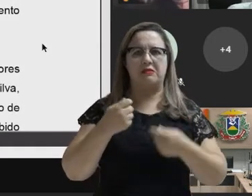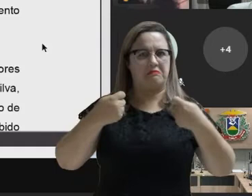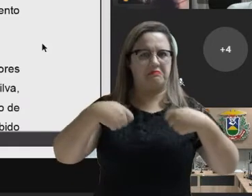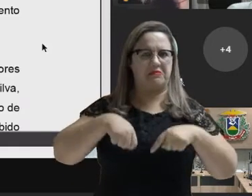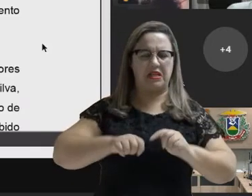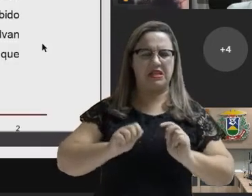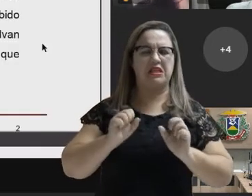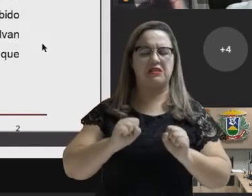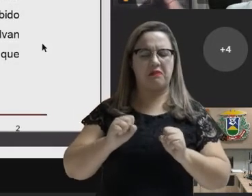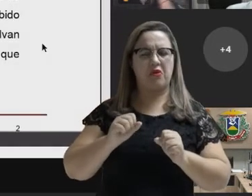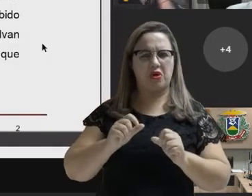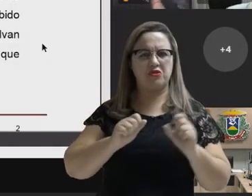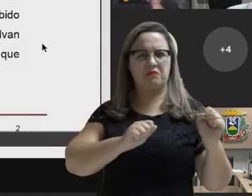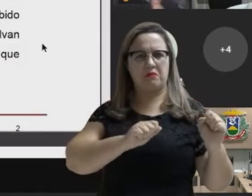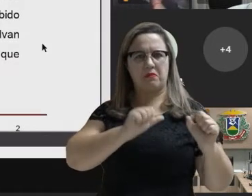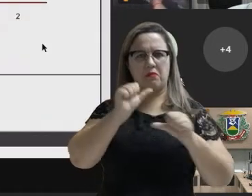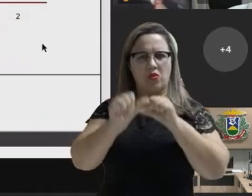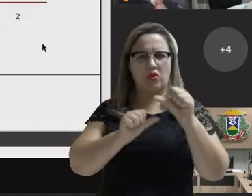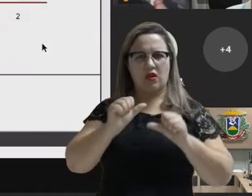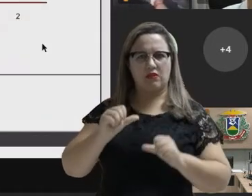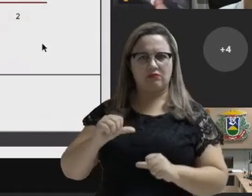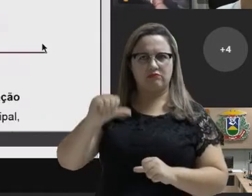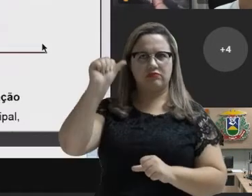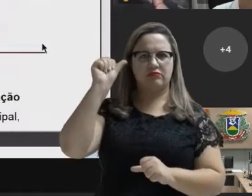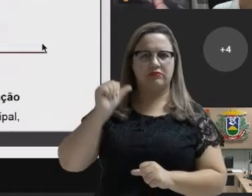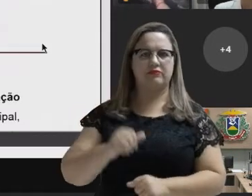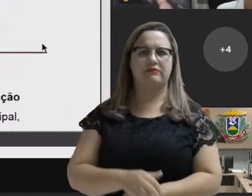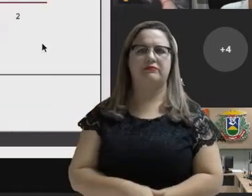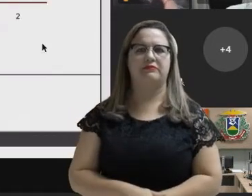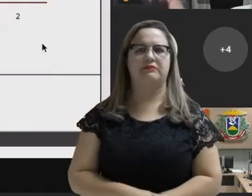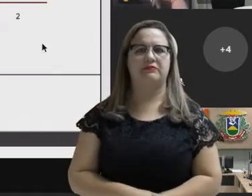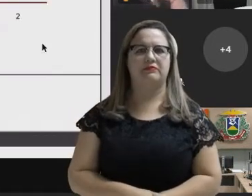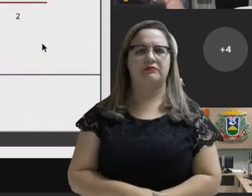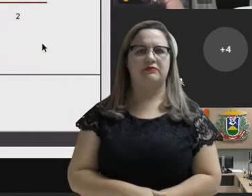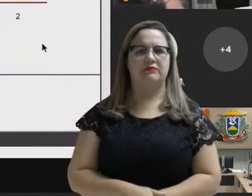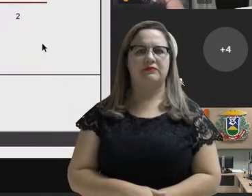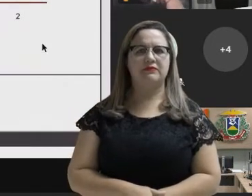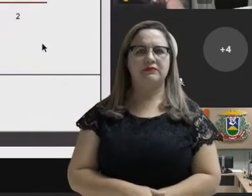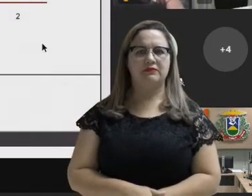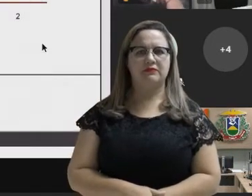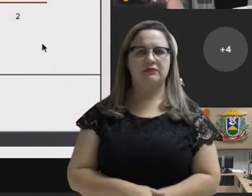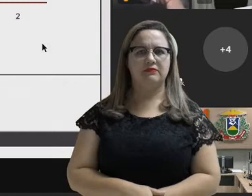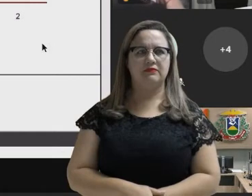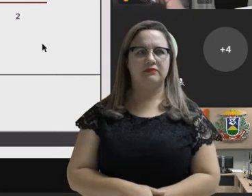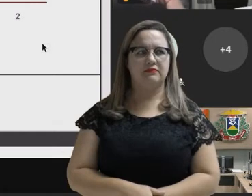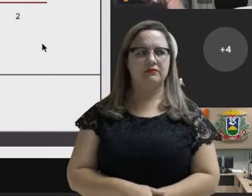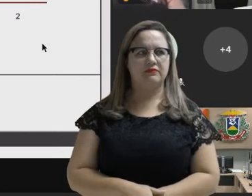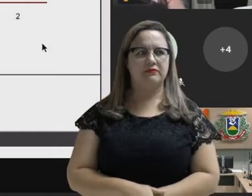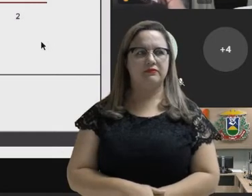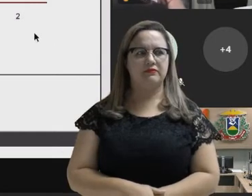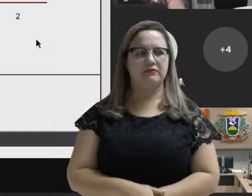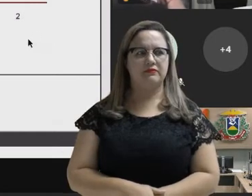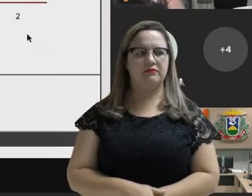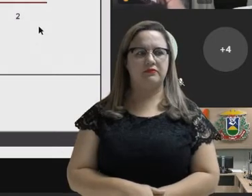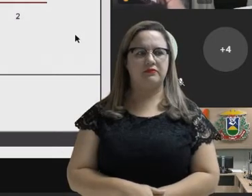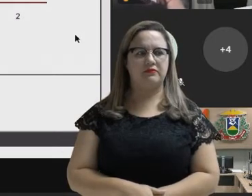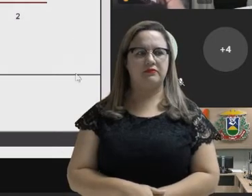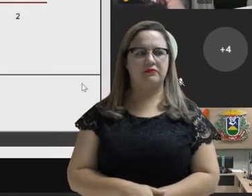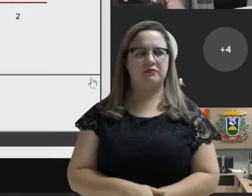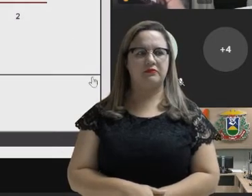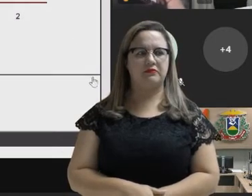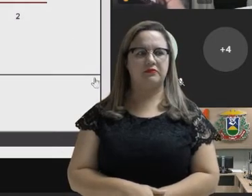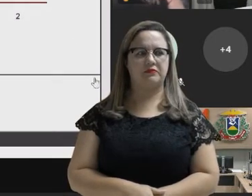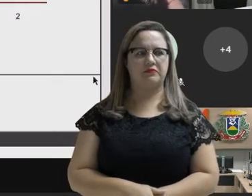Pode subir, por favor. Foram identificados depois alguns servidores aqui, que